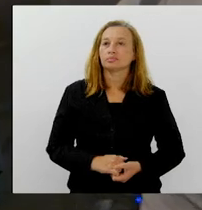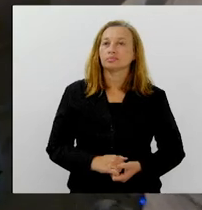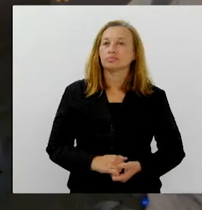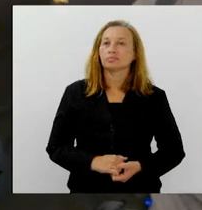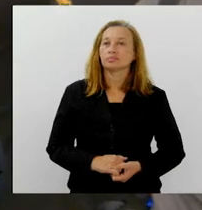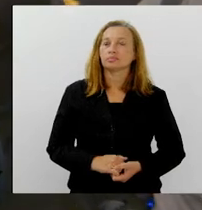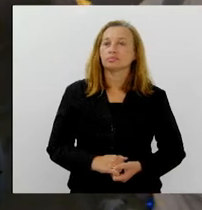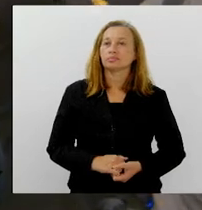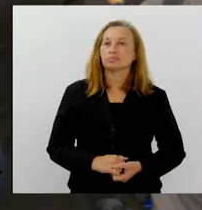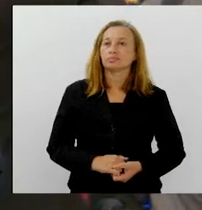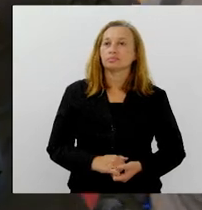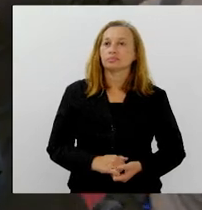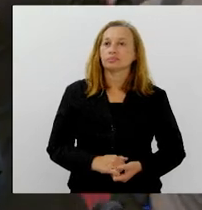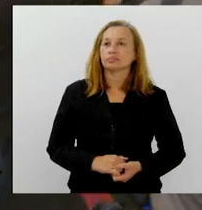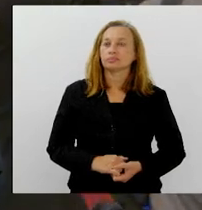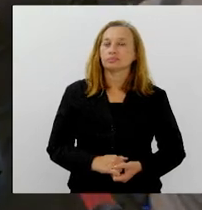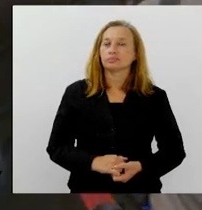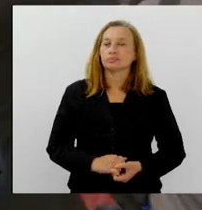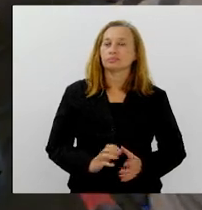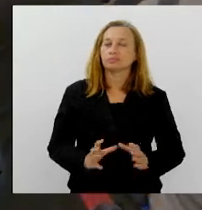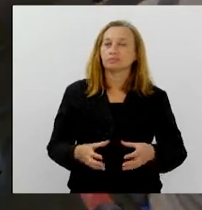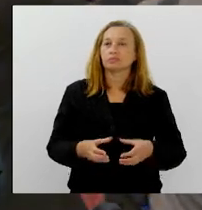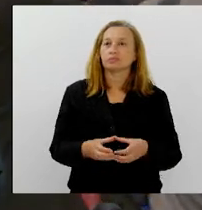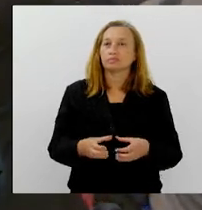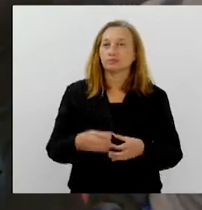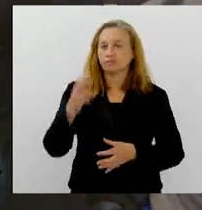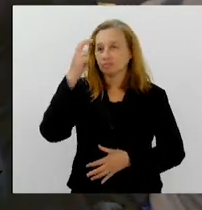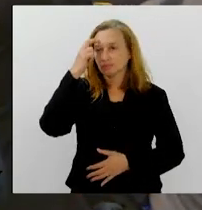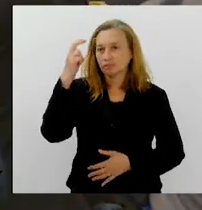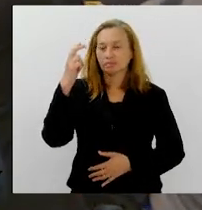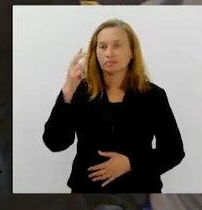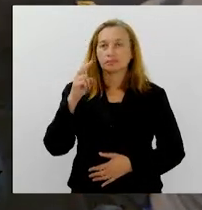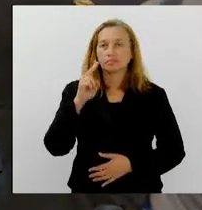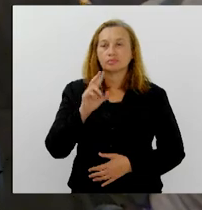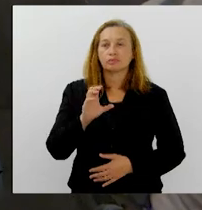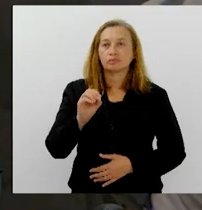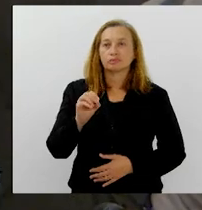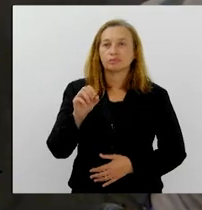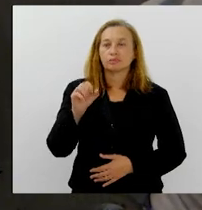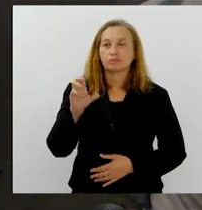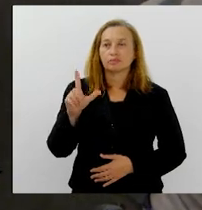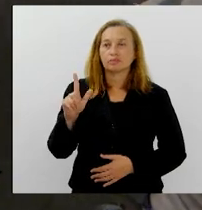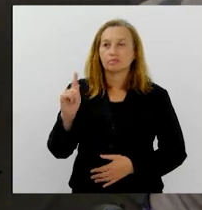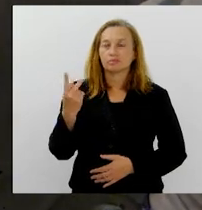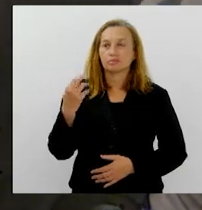Próximo agraciado, Coletivo Cultural Olhar da Perifa.